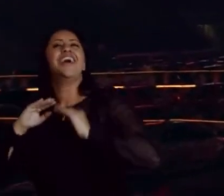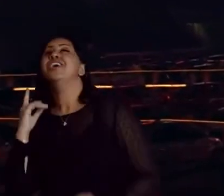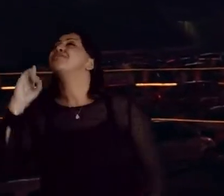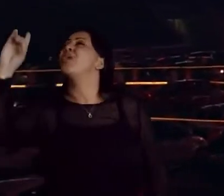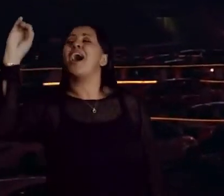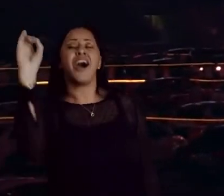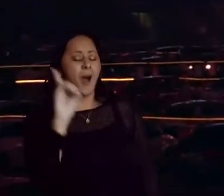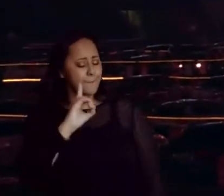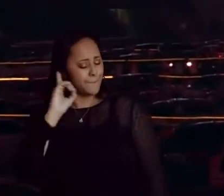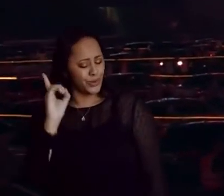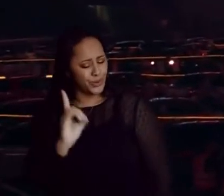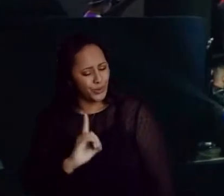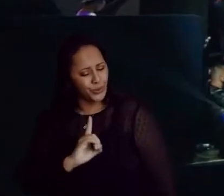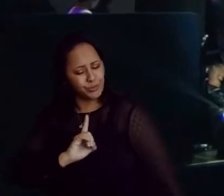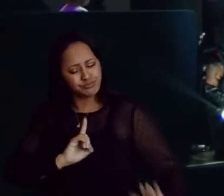casa, tua